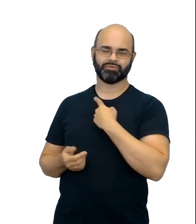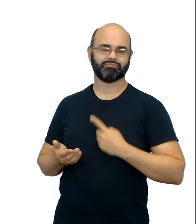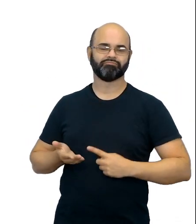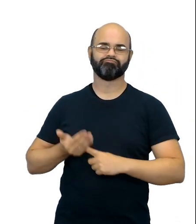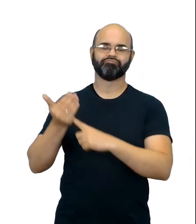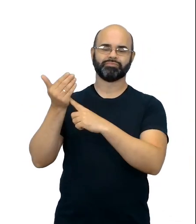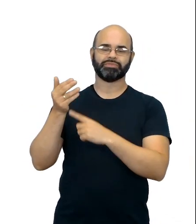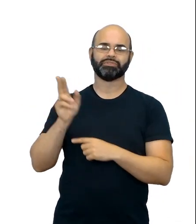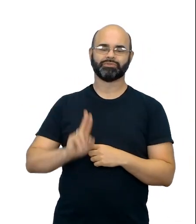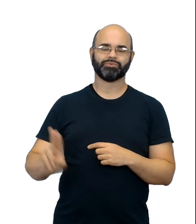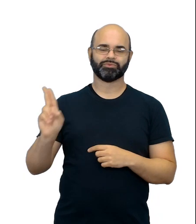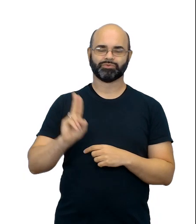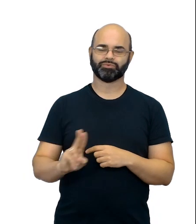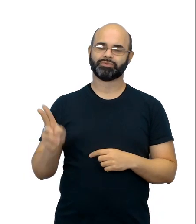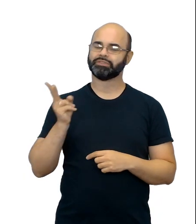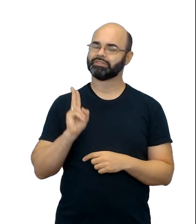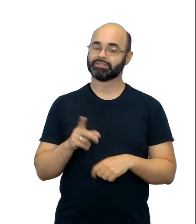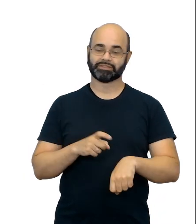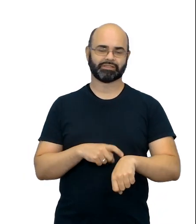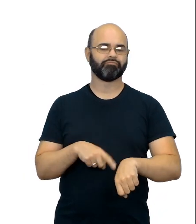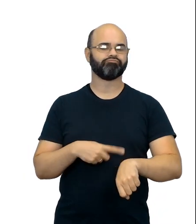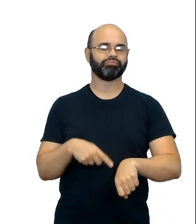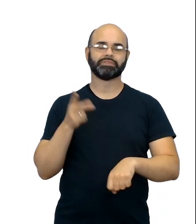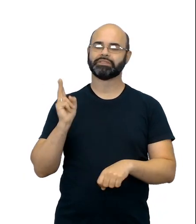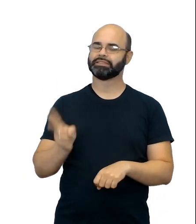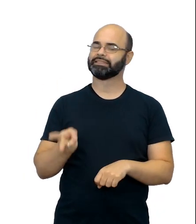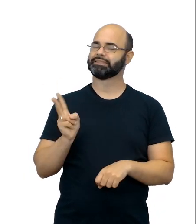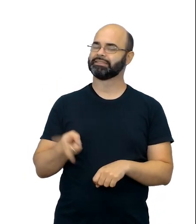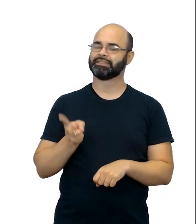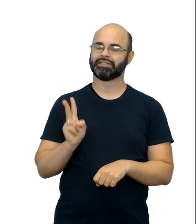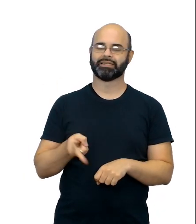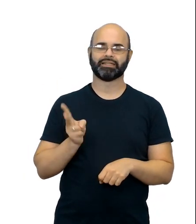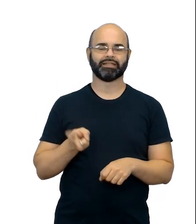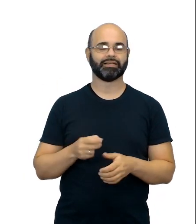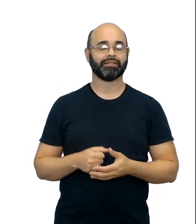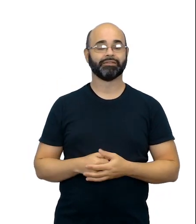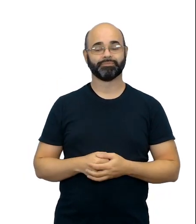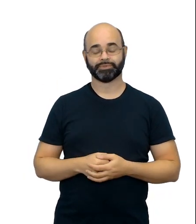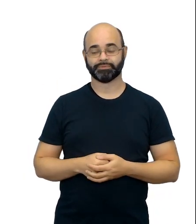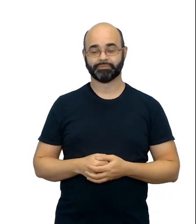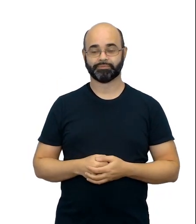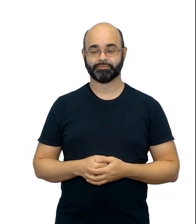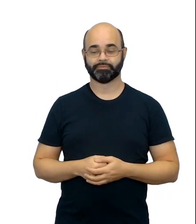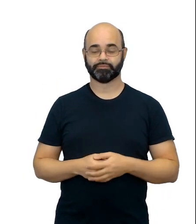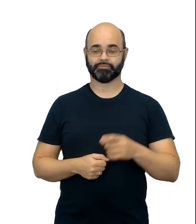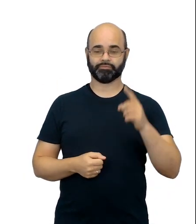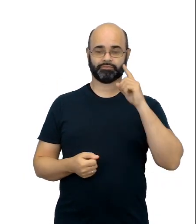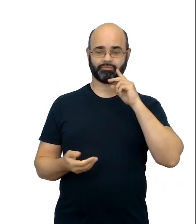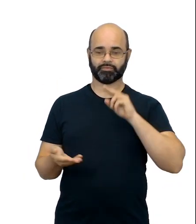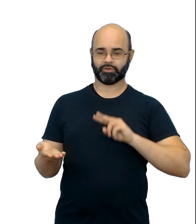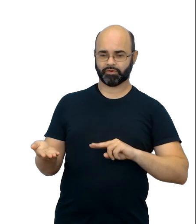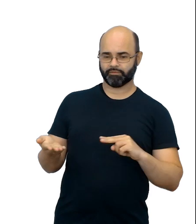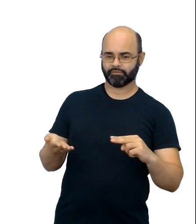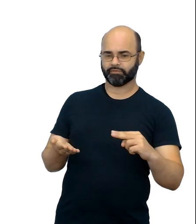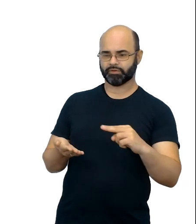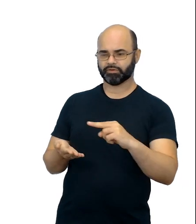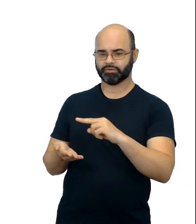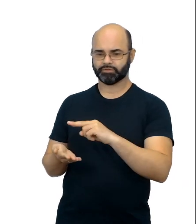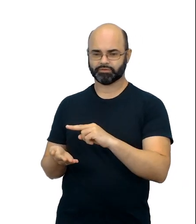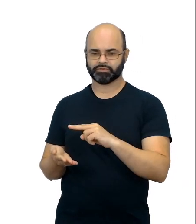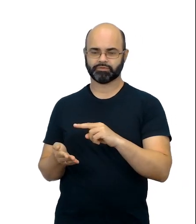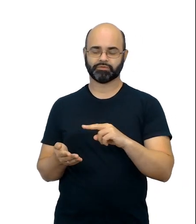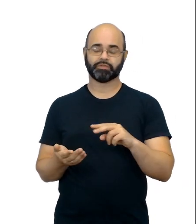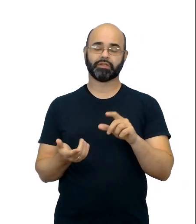todo. Então, a interação entre áreas e componentes, a partir dessa perspectiva, dimensiona os conceitos de